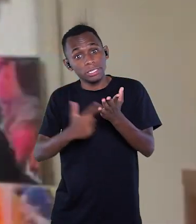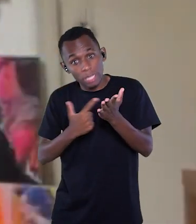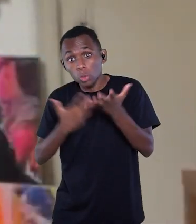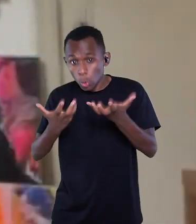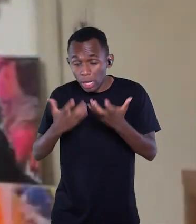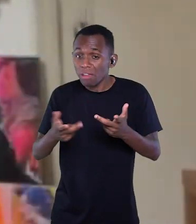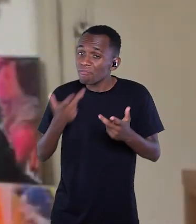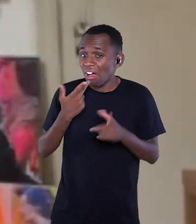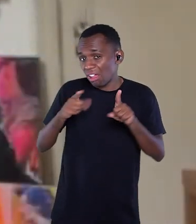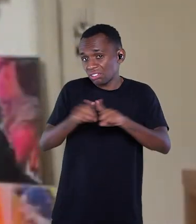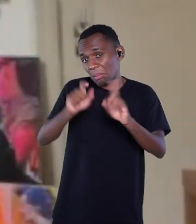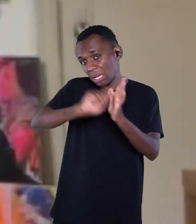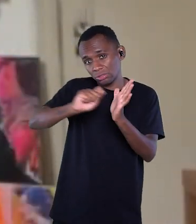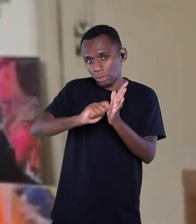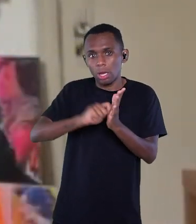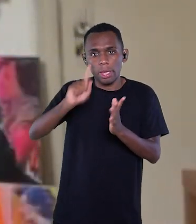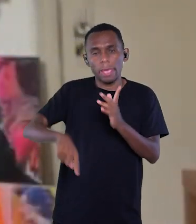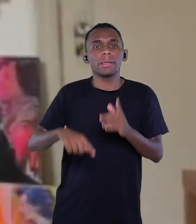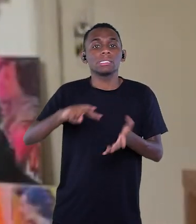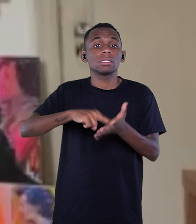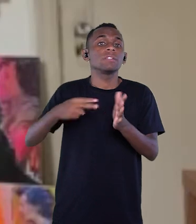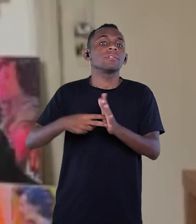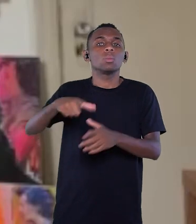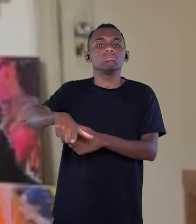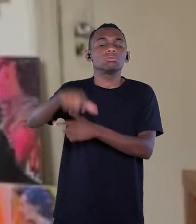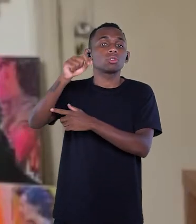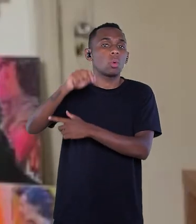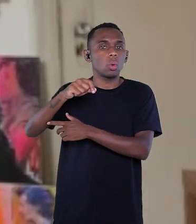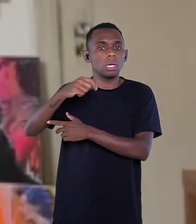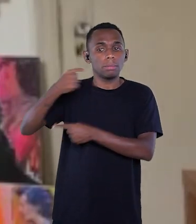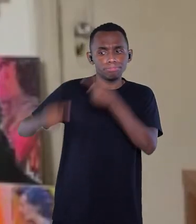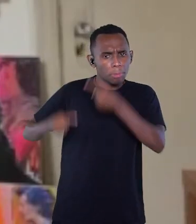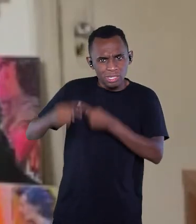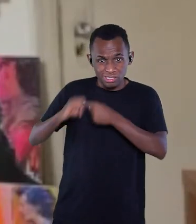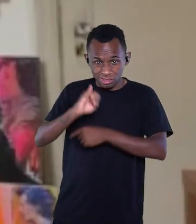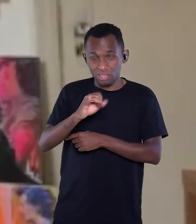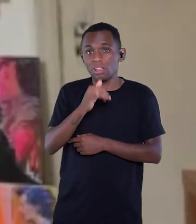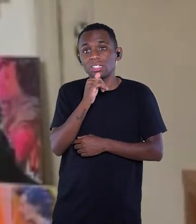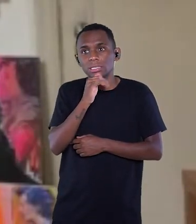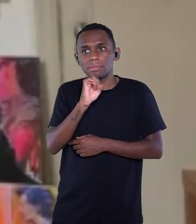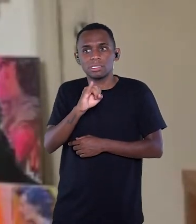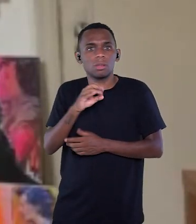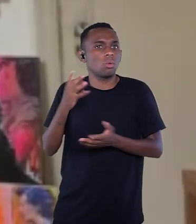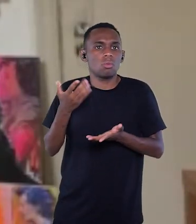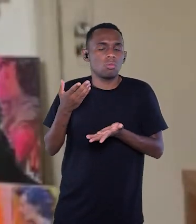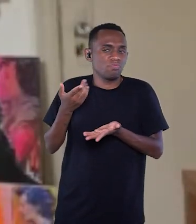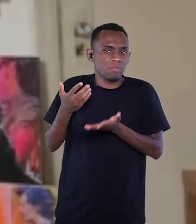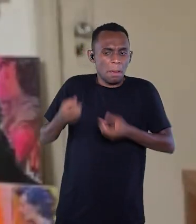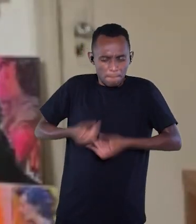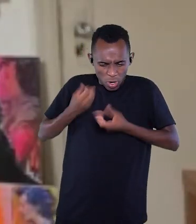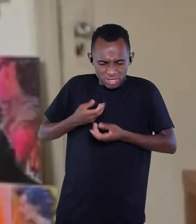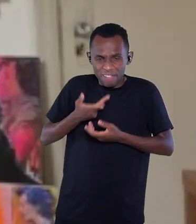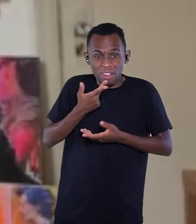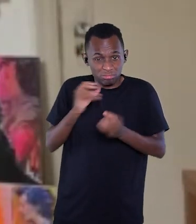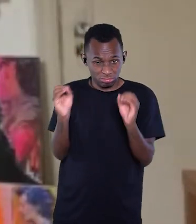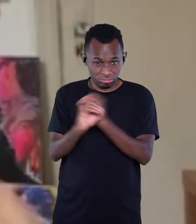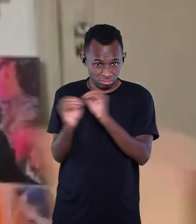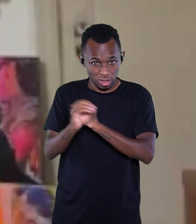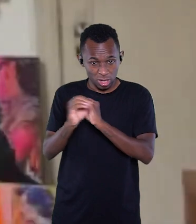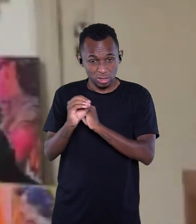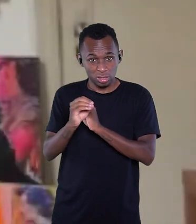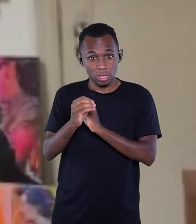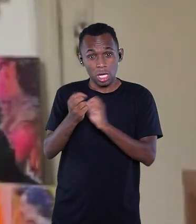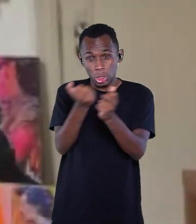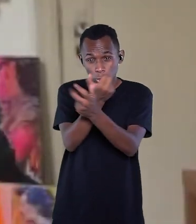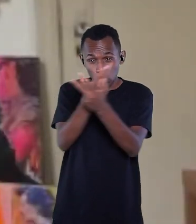foi uma escolha política, assim, eu entendi que se eu não falasse sobre poesia, por exemplo, eu ia deixar de